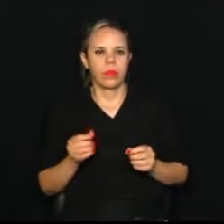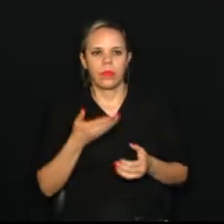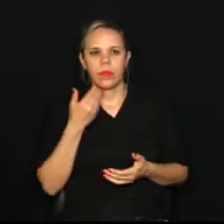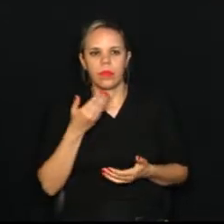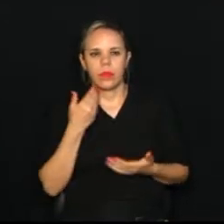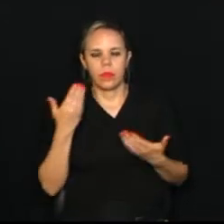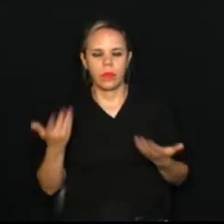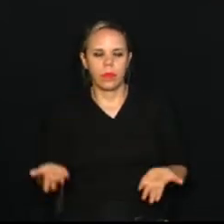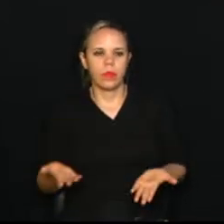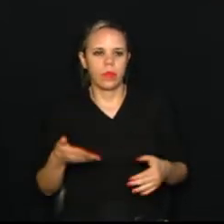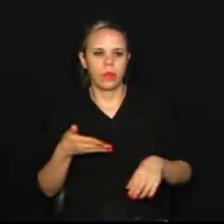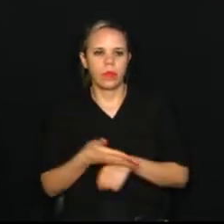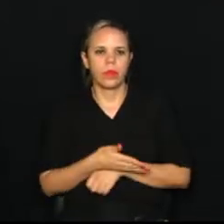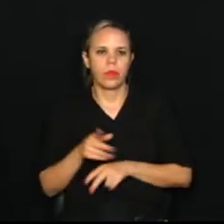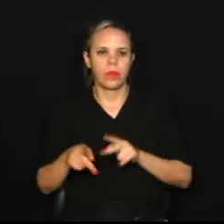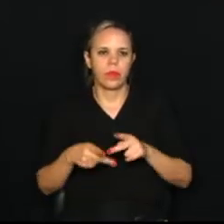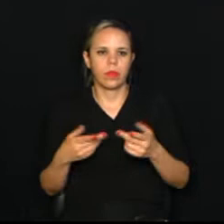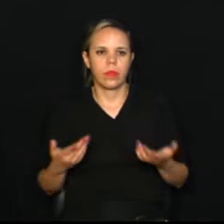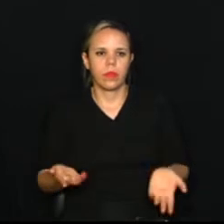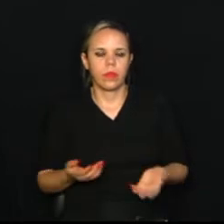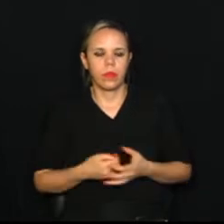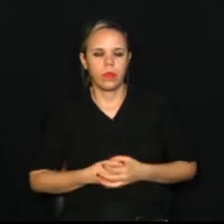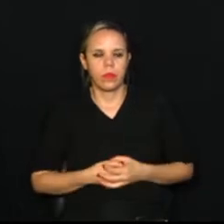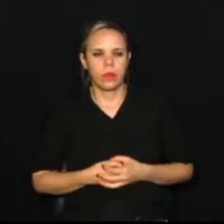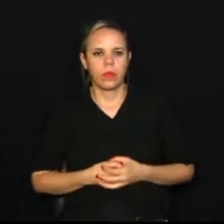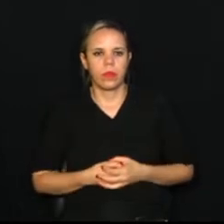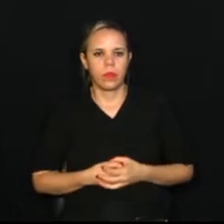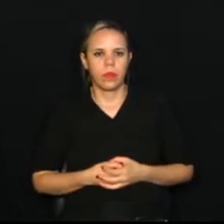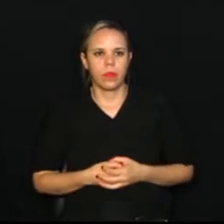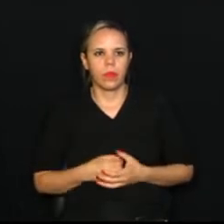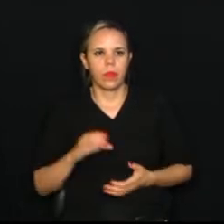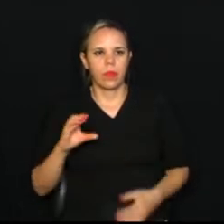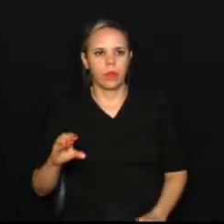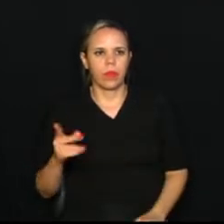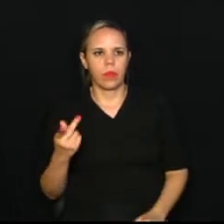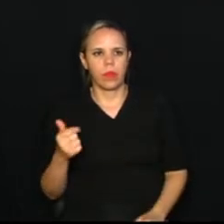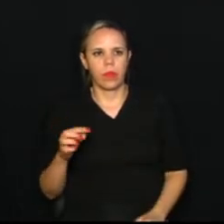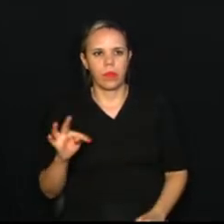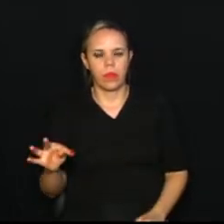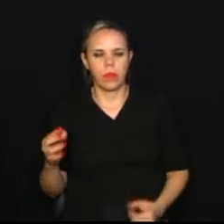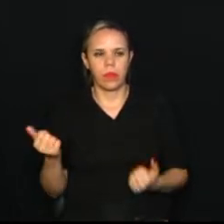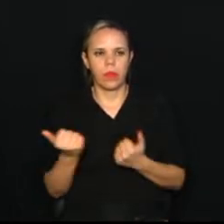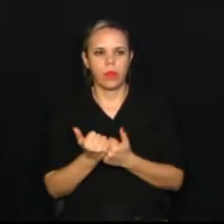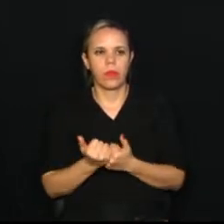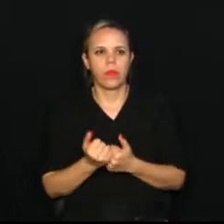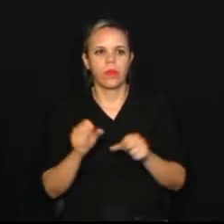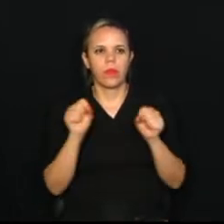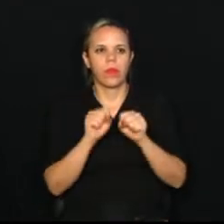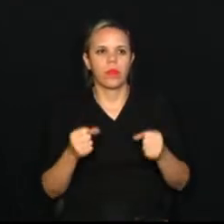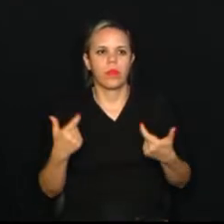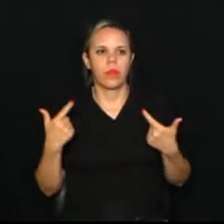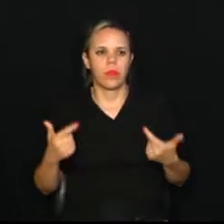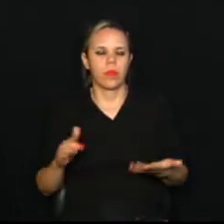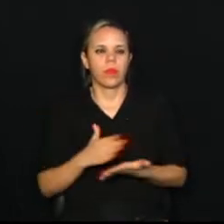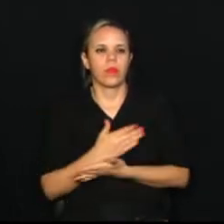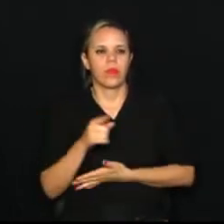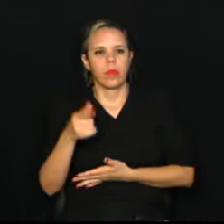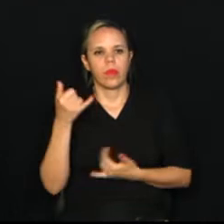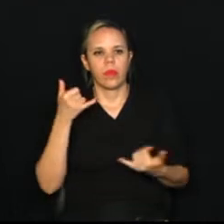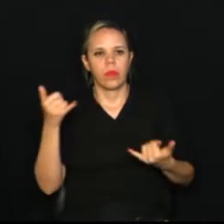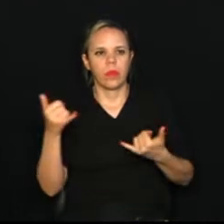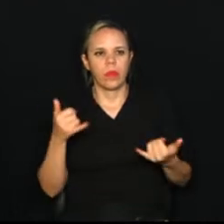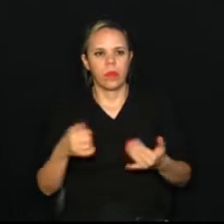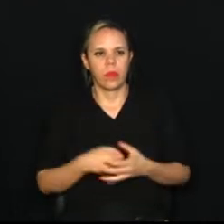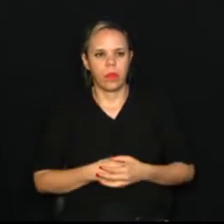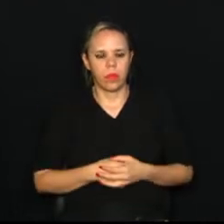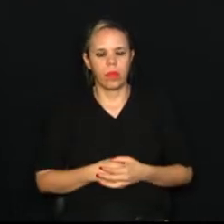facilitar o acesso da população. Então, o chatbot, ele substitui aquele sistema chato que você fica ligando